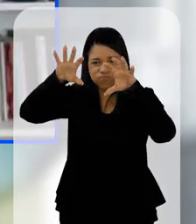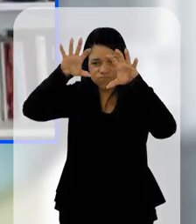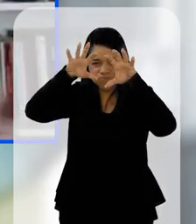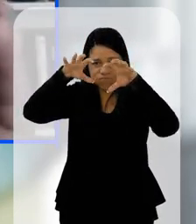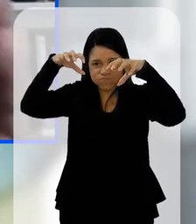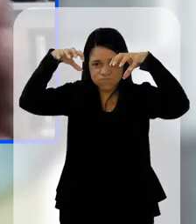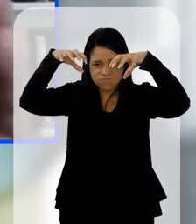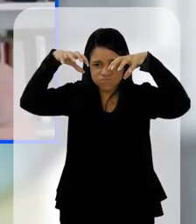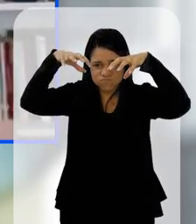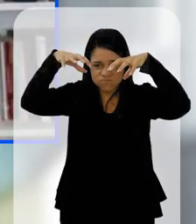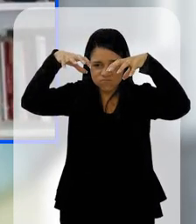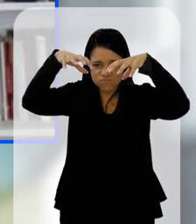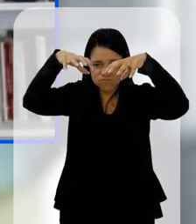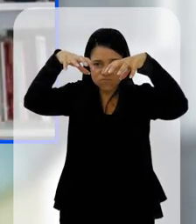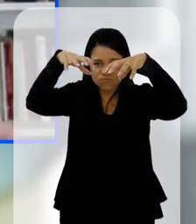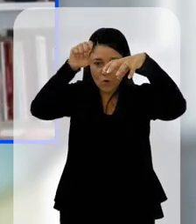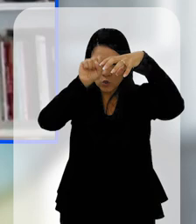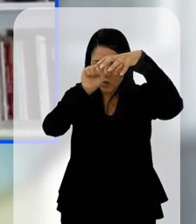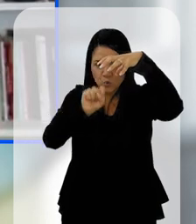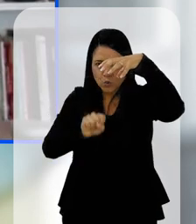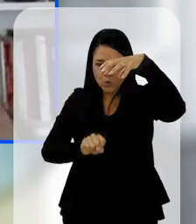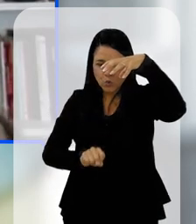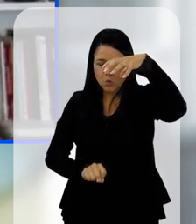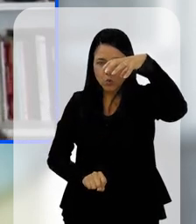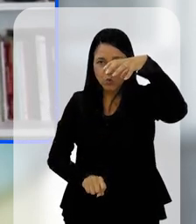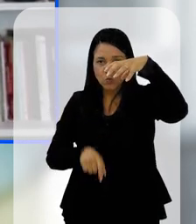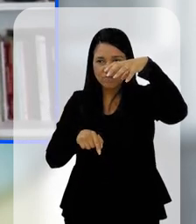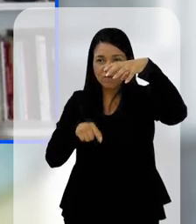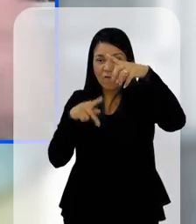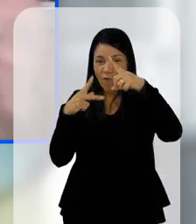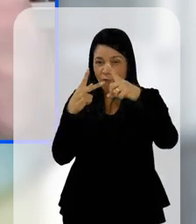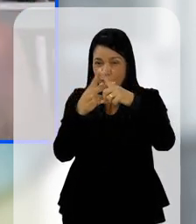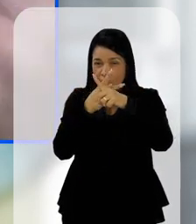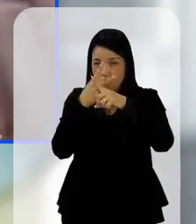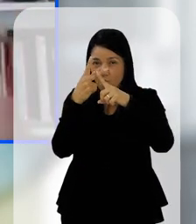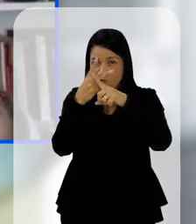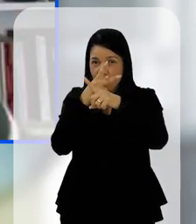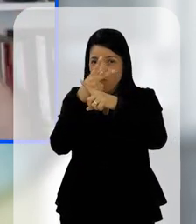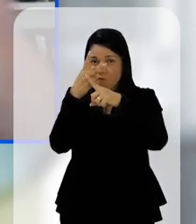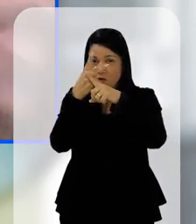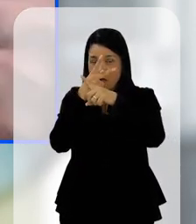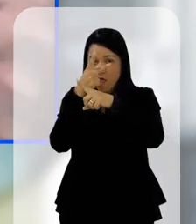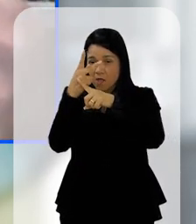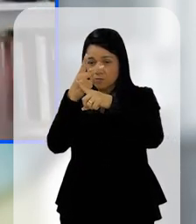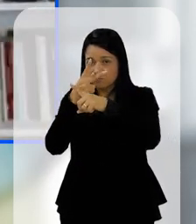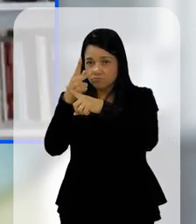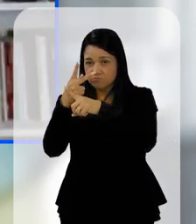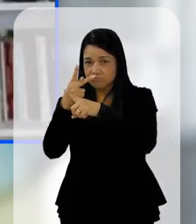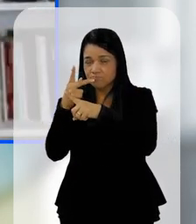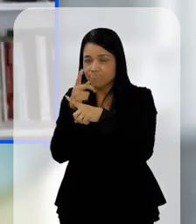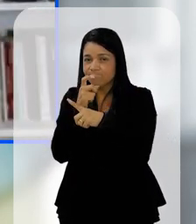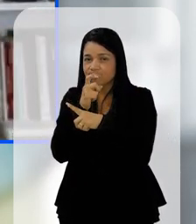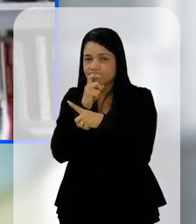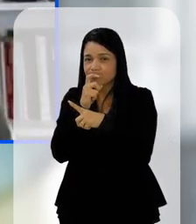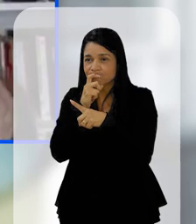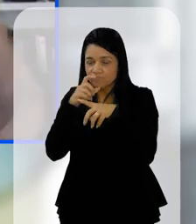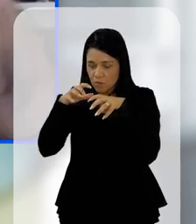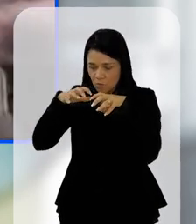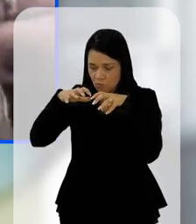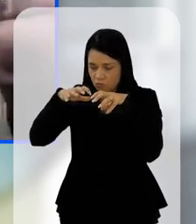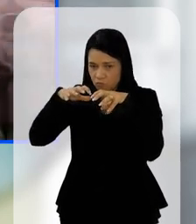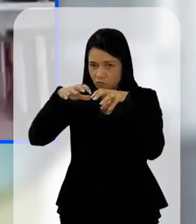rios aéreos alcançam a região sul, e aí o vento, a massa polar